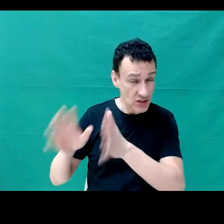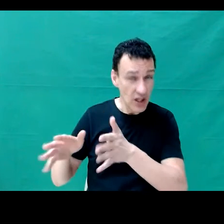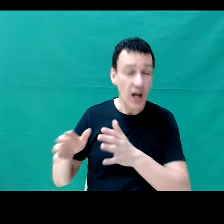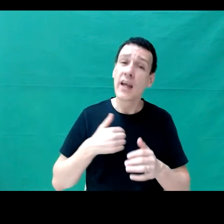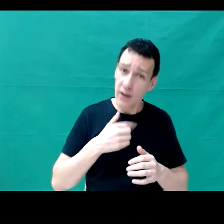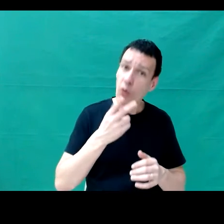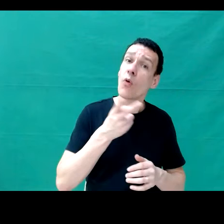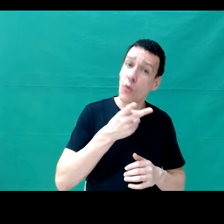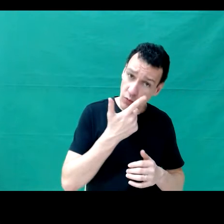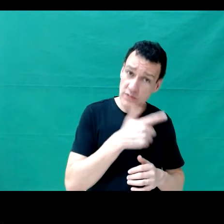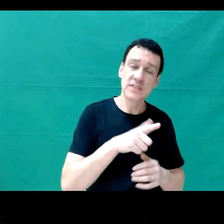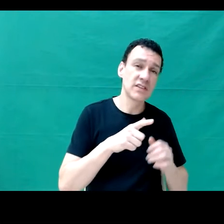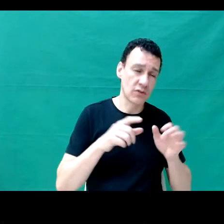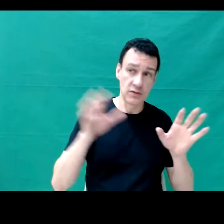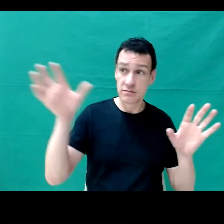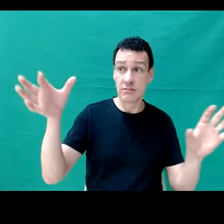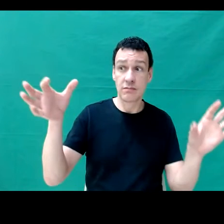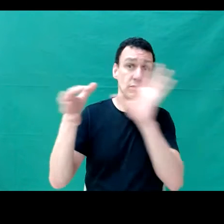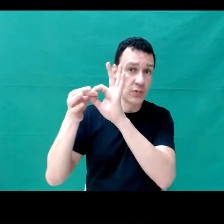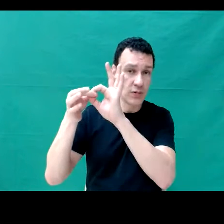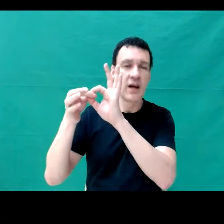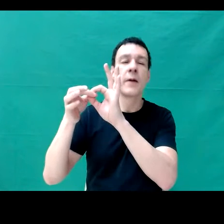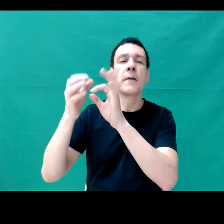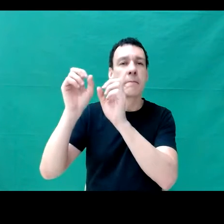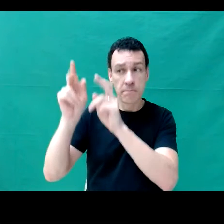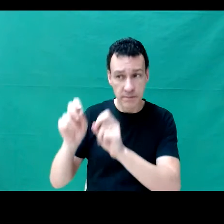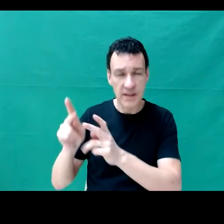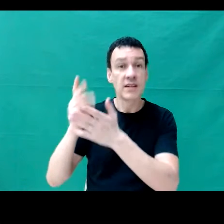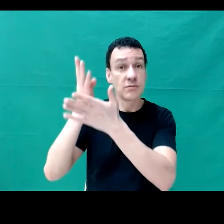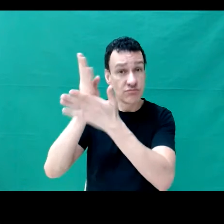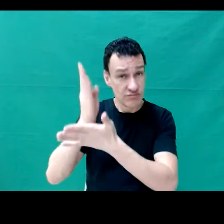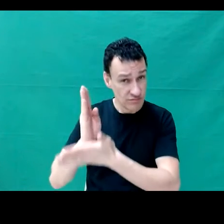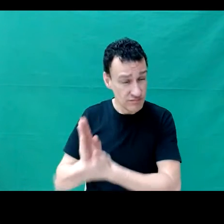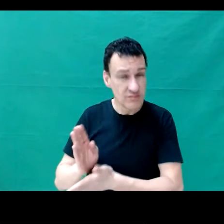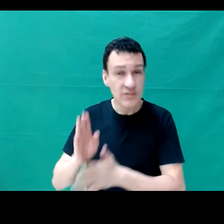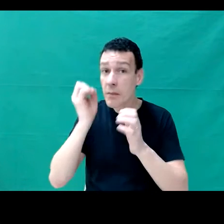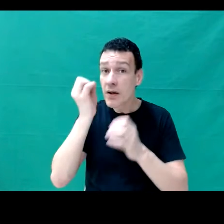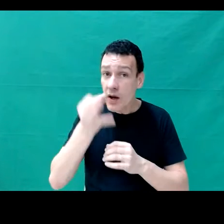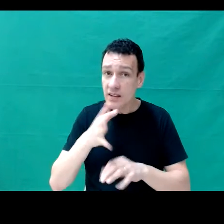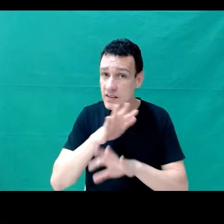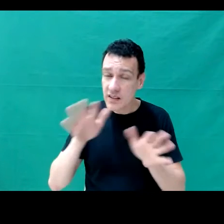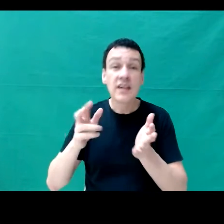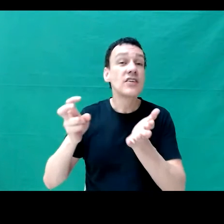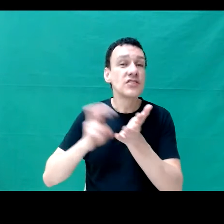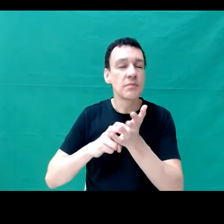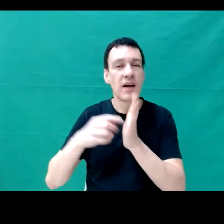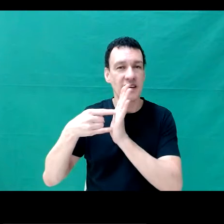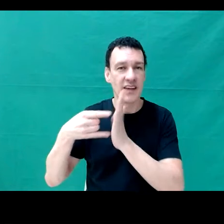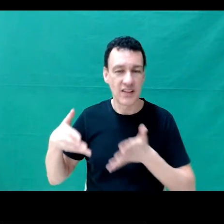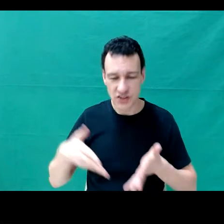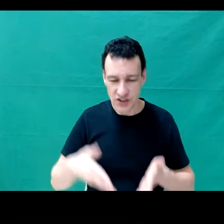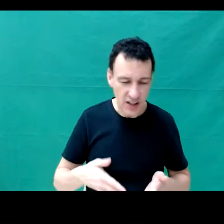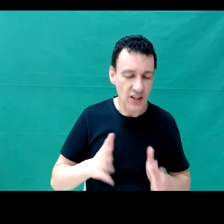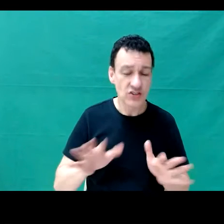você consegue fazer com que ela faça as validações e no dia de manhã, quando deve chegar ali, já vai ter essas ferramentas em mãos. Ah,